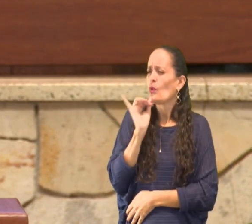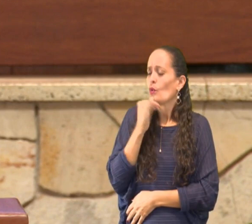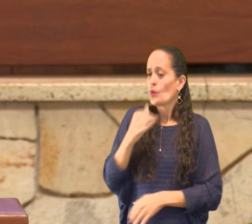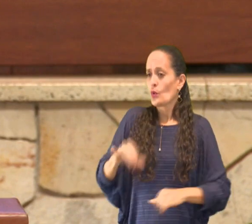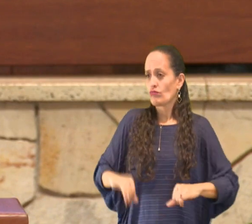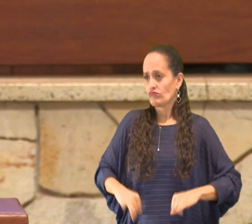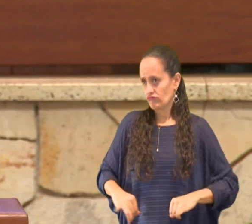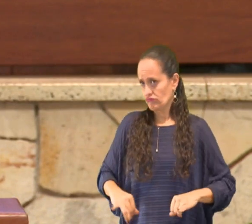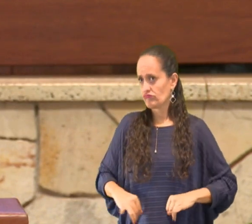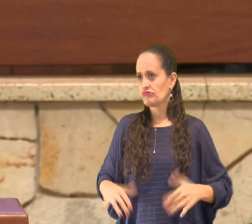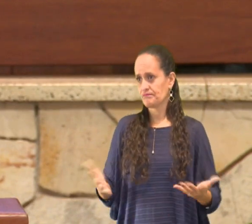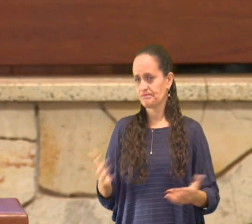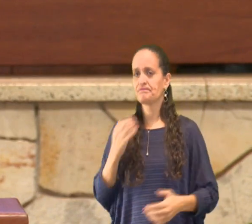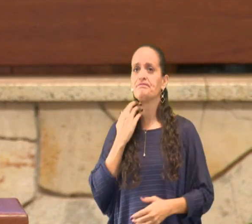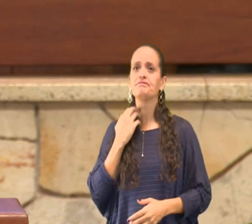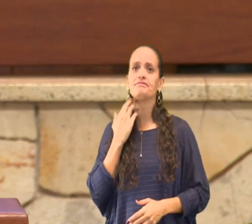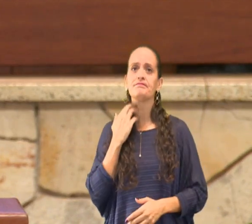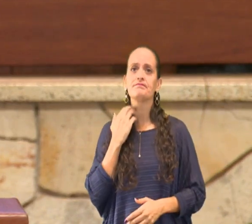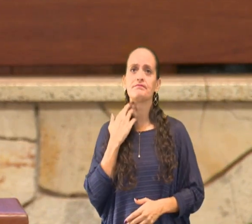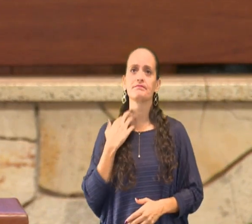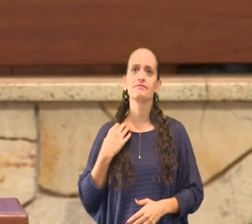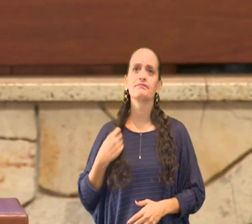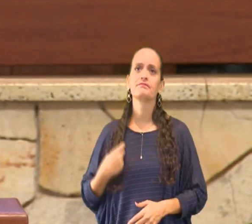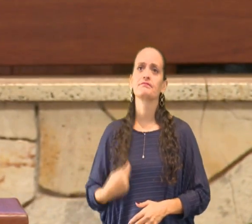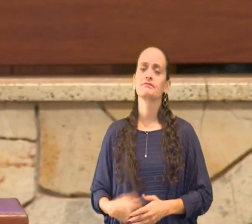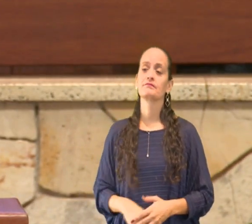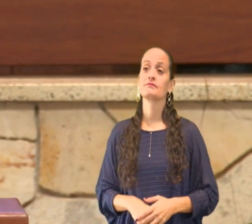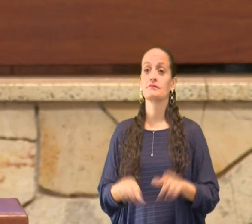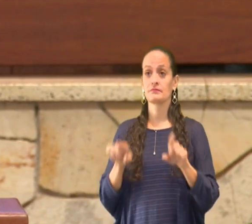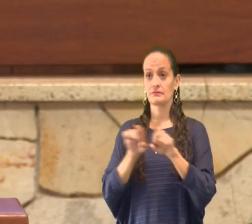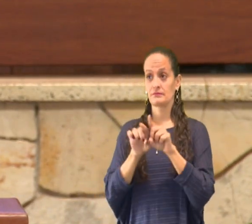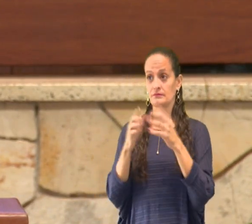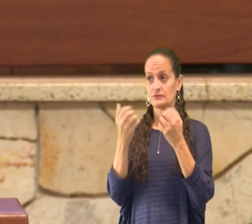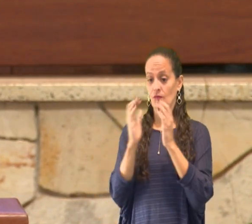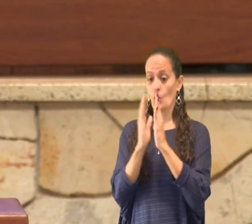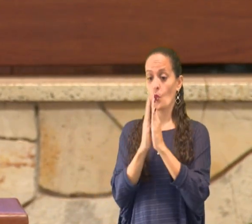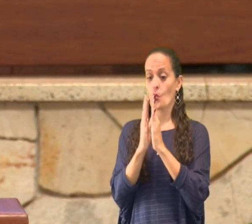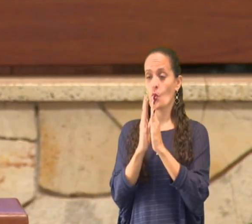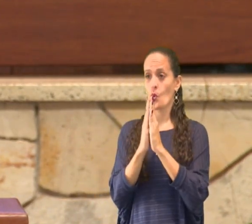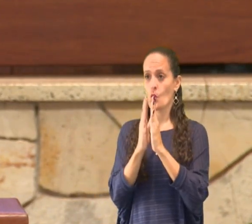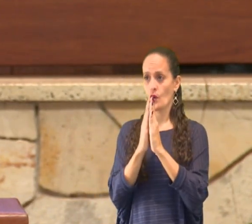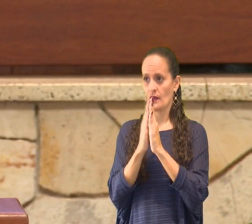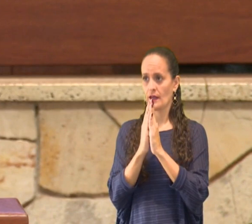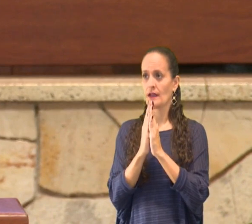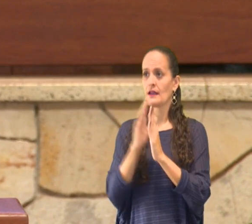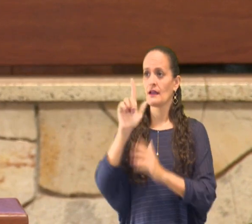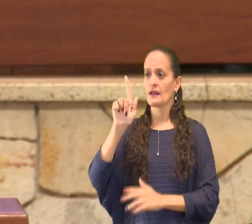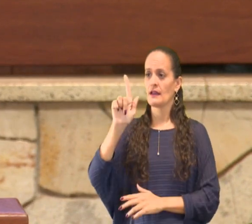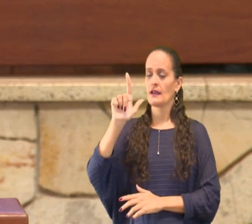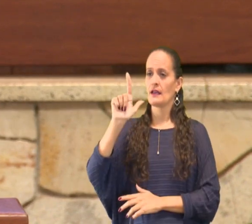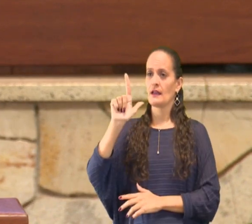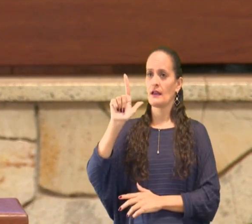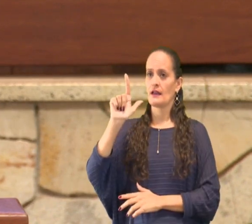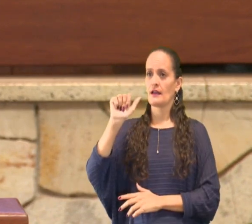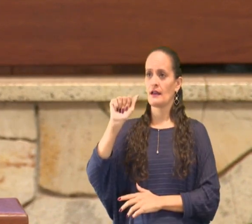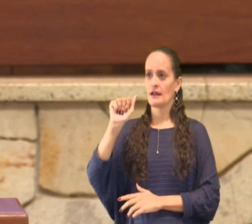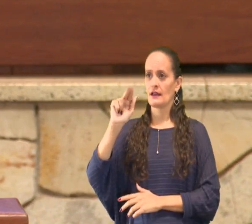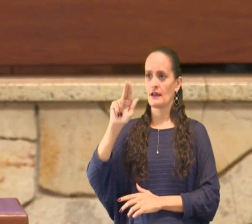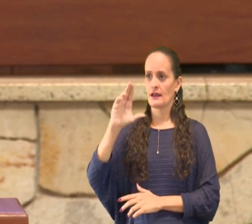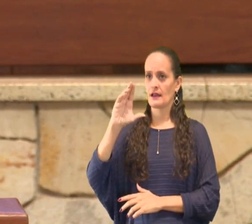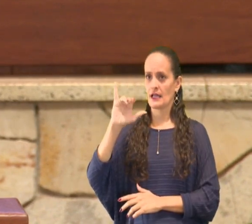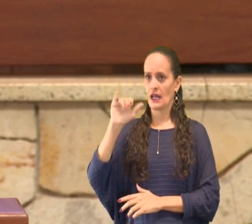pela perda de um ente querido. E vamos orar também pela Gláucia Carvalho. Talvez os irmãos